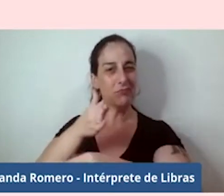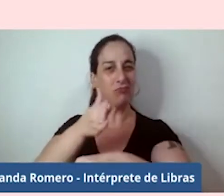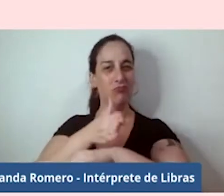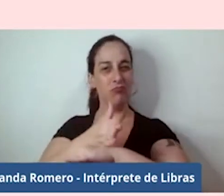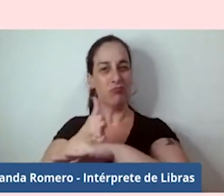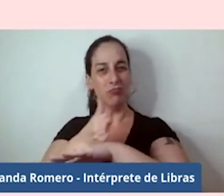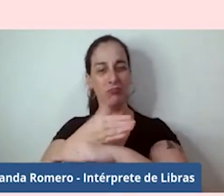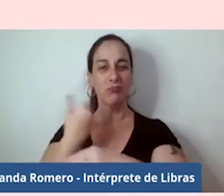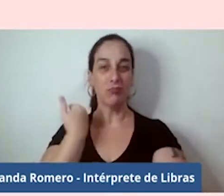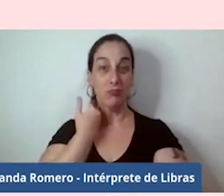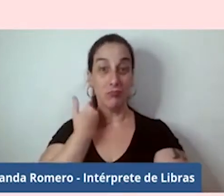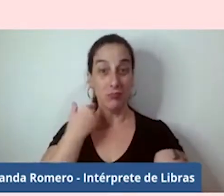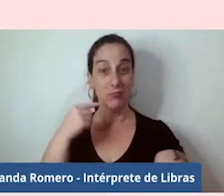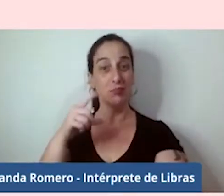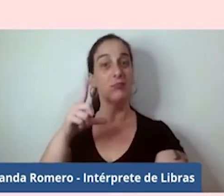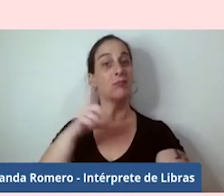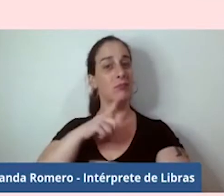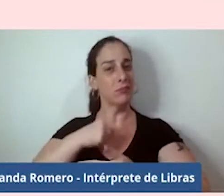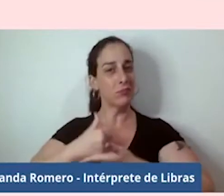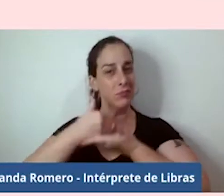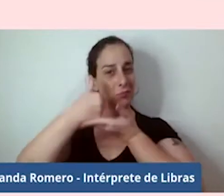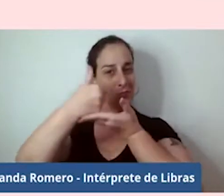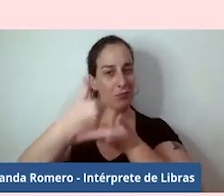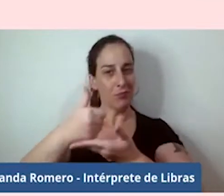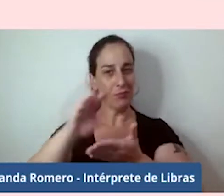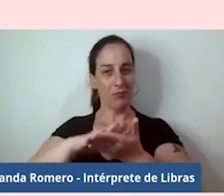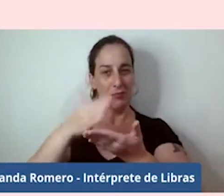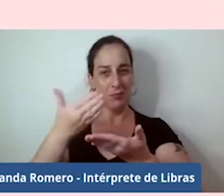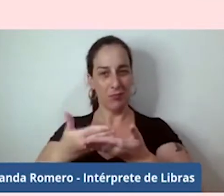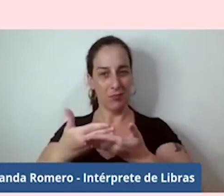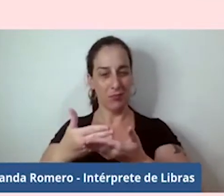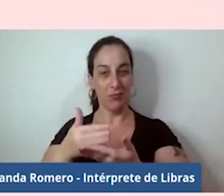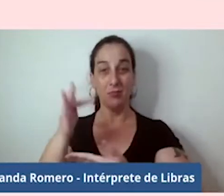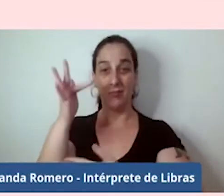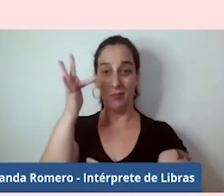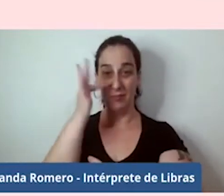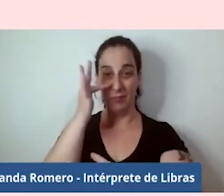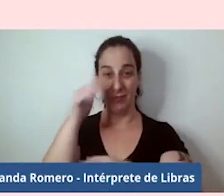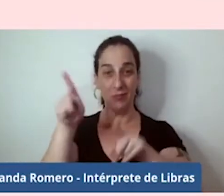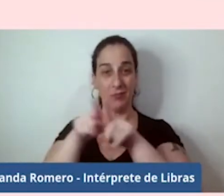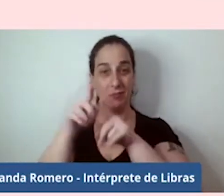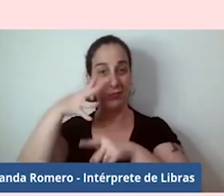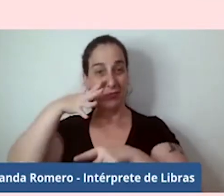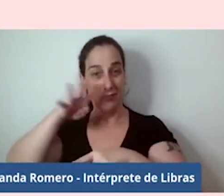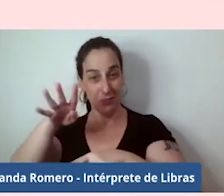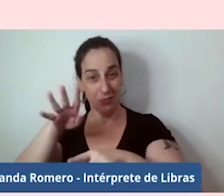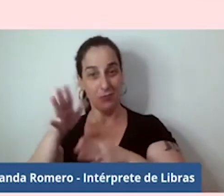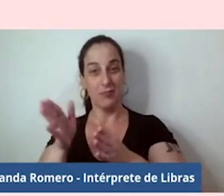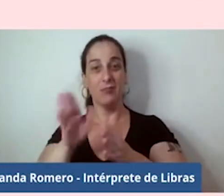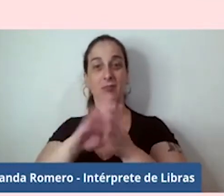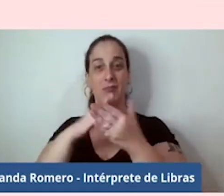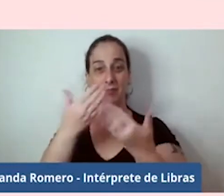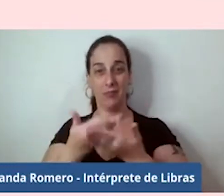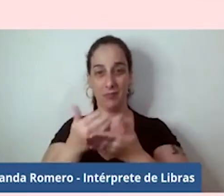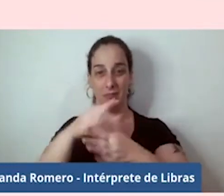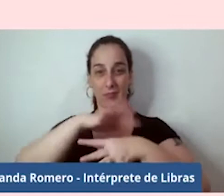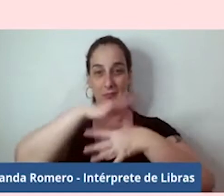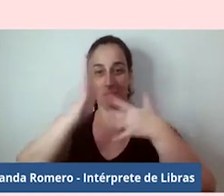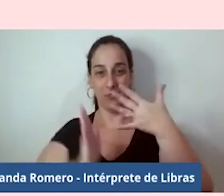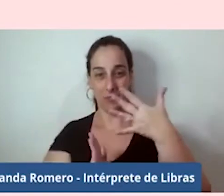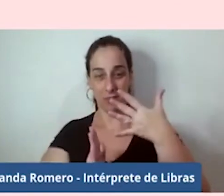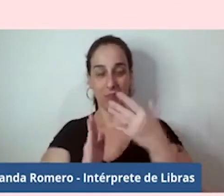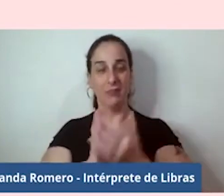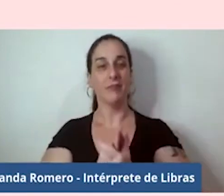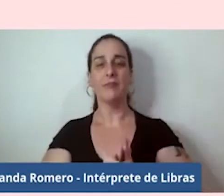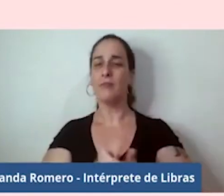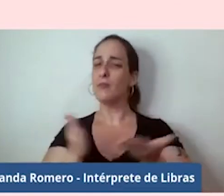com tradução em Libras com as colegas Fernanda Romero e Duli Guinter. Hoje, nosso